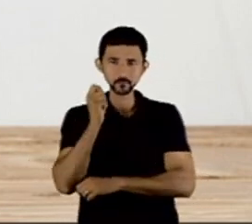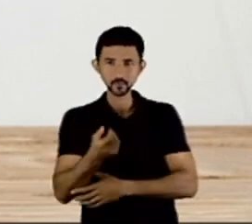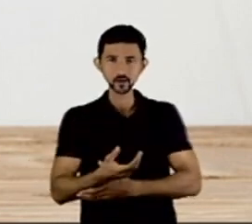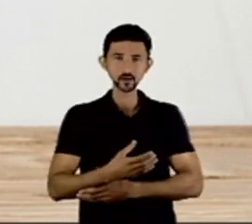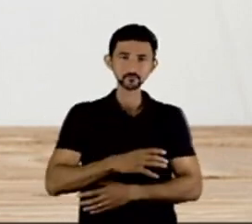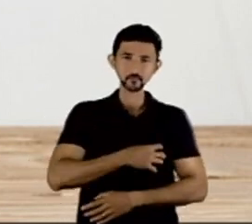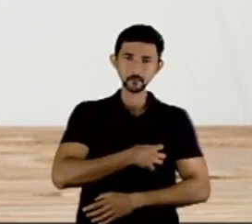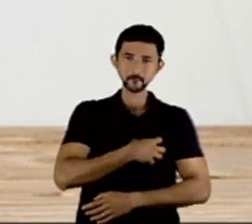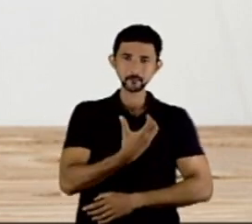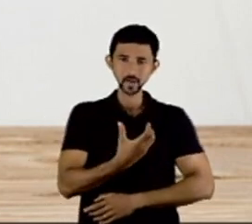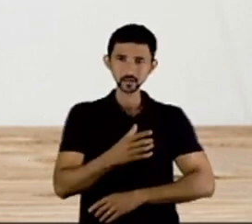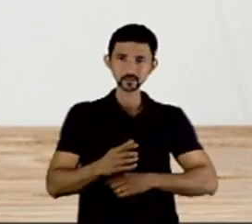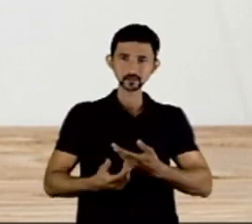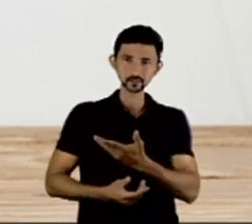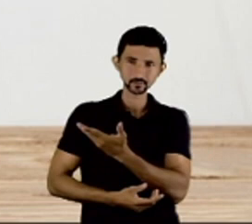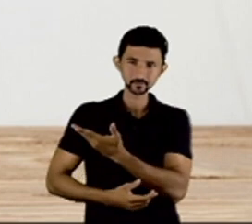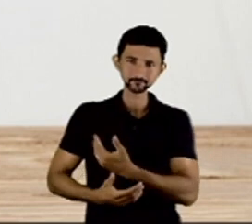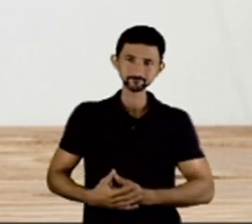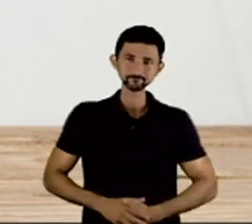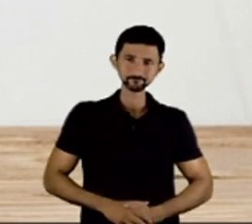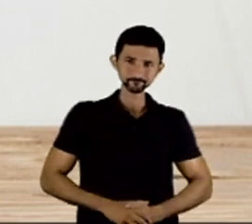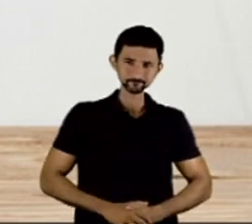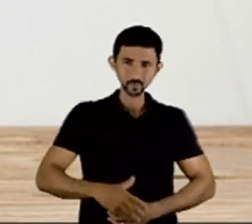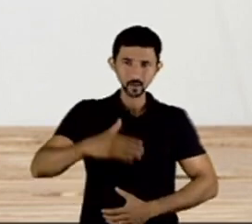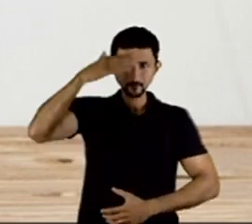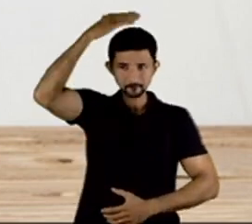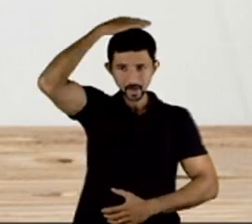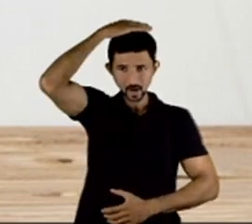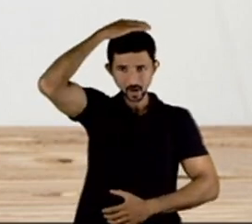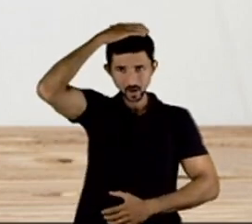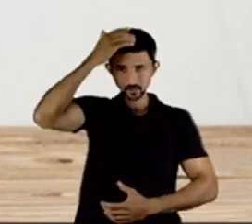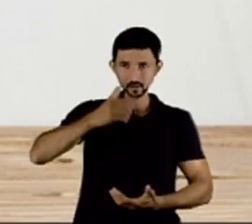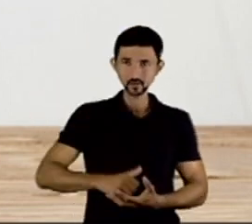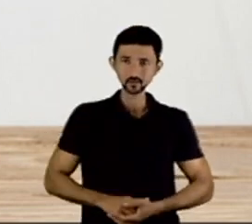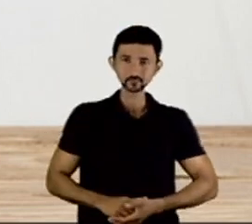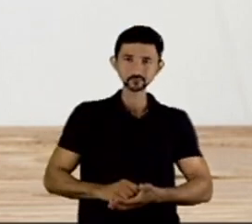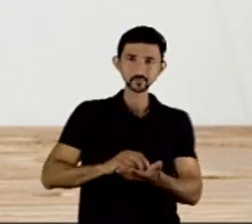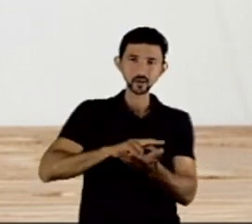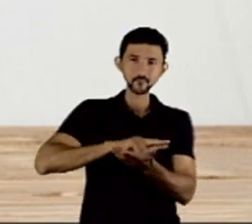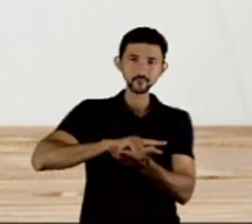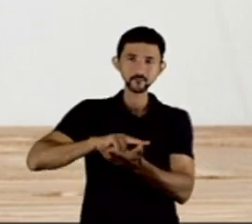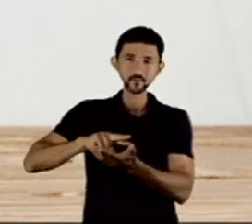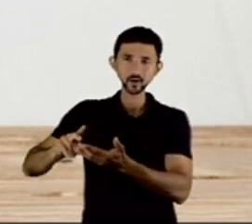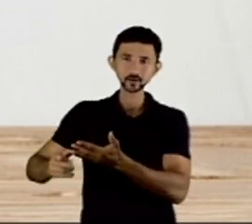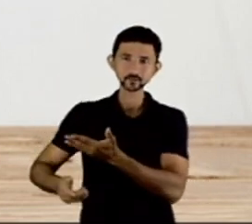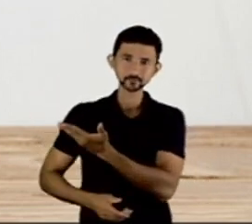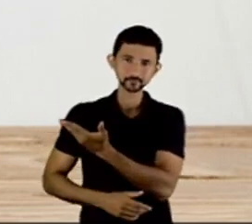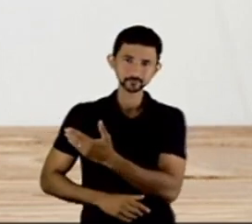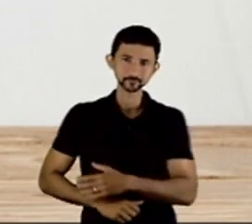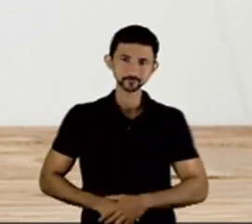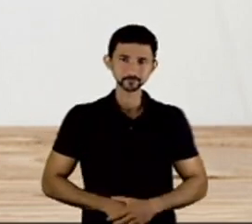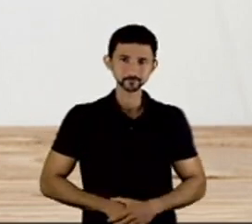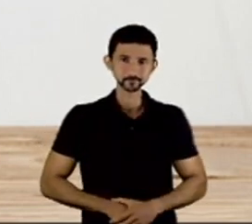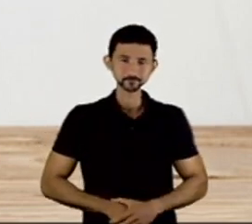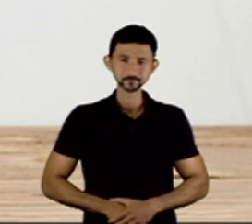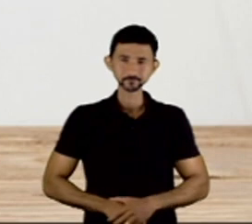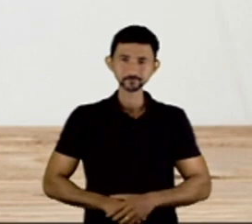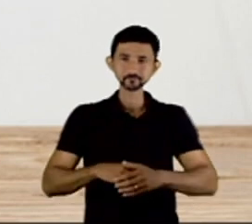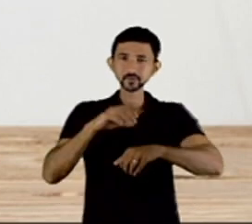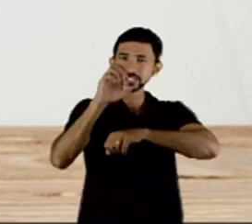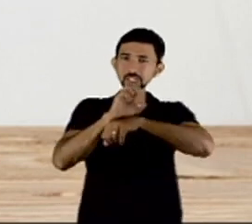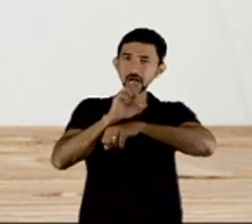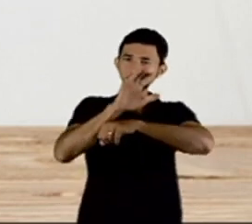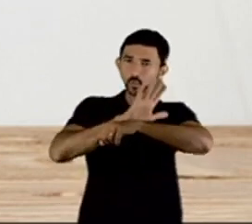não me engano, que eu uso óculos, minha visão não é muito privilegiada, mas eu acho que é a Bahia aqui. Então, todos esses